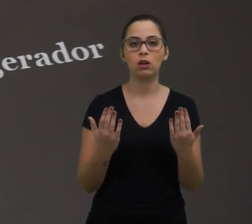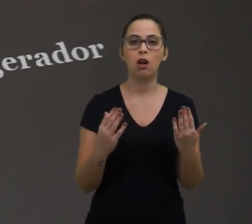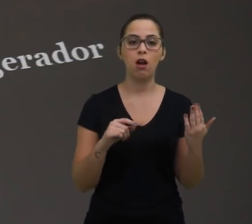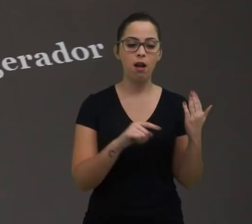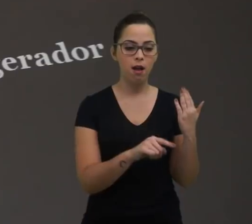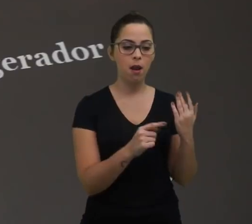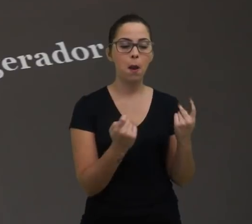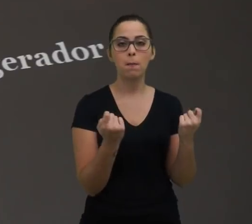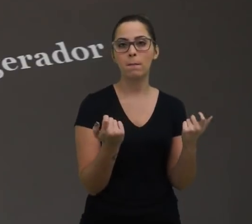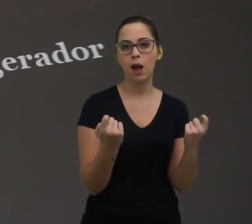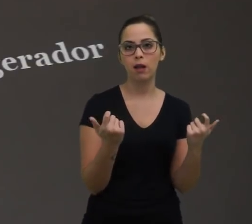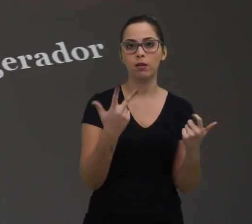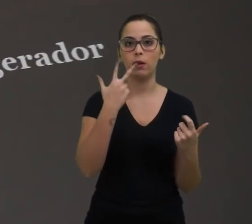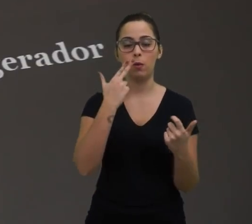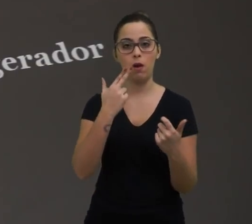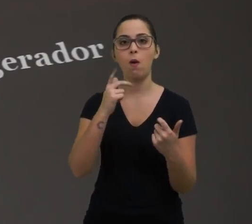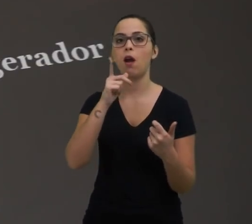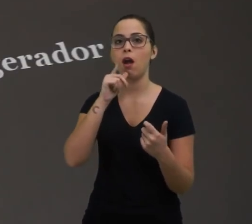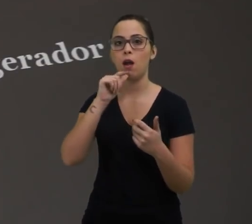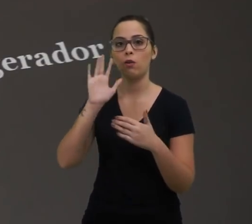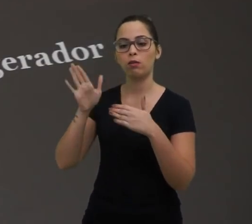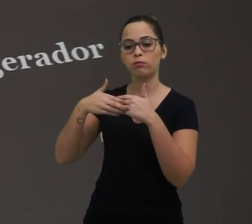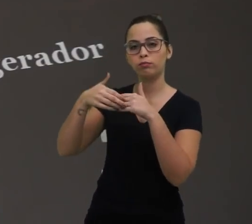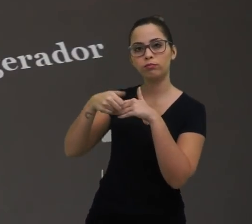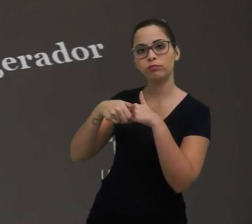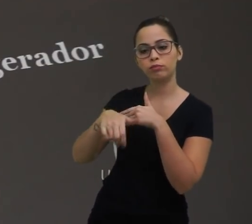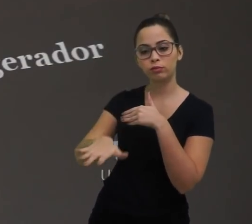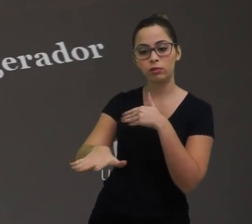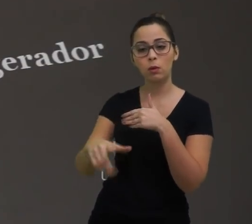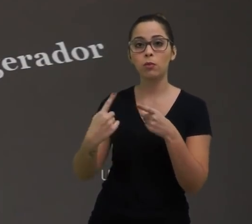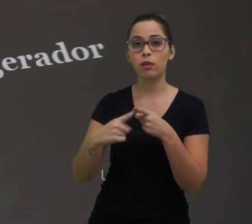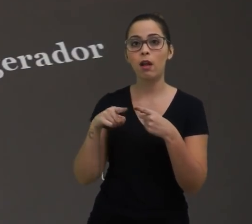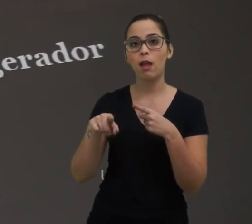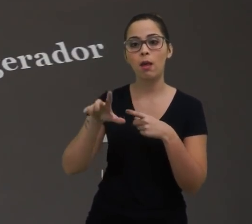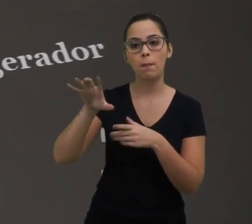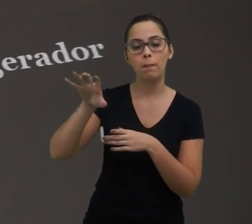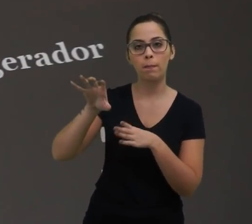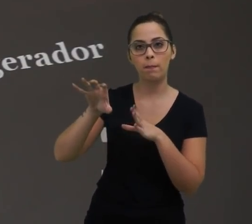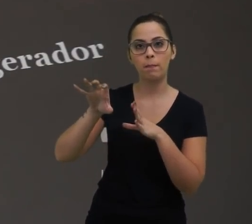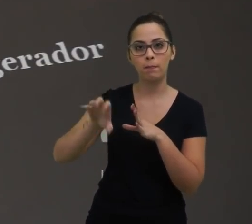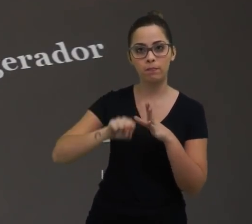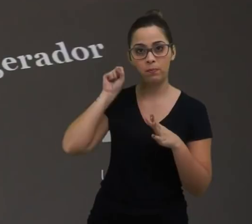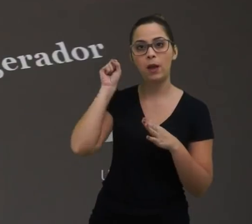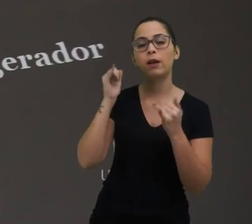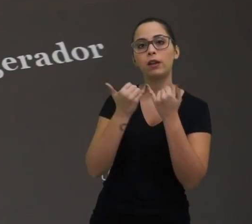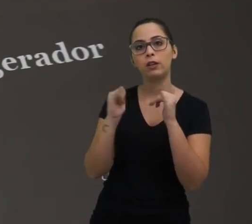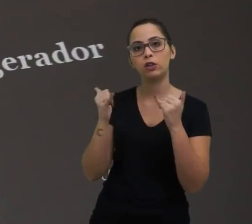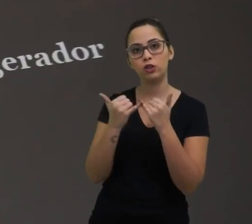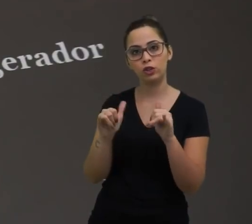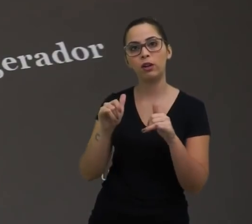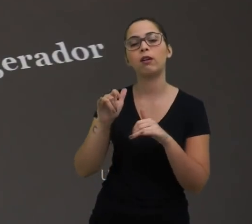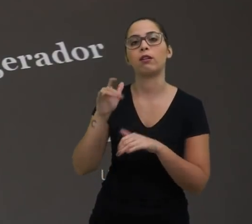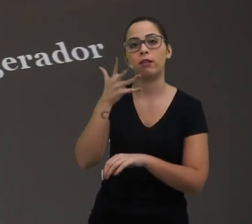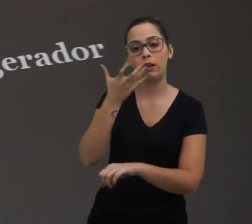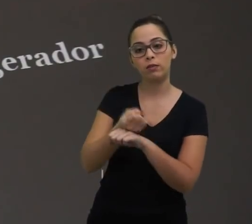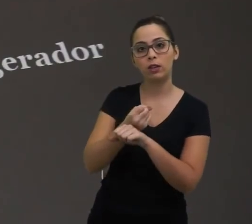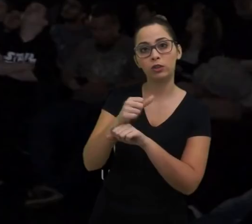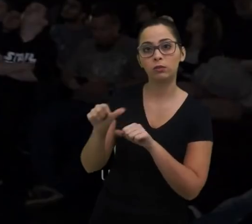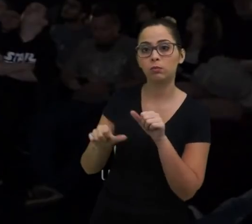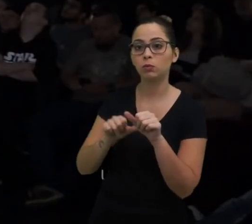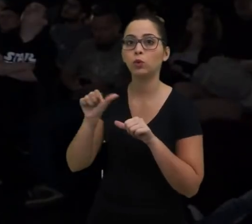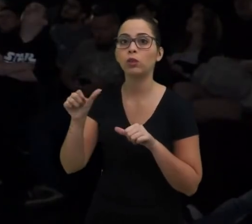turbina que vai gerar energia elétrica. Tá? Então, é algo semelhante. O material aqui também é acelerado conforme ele cai em direção ao buraco negro.